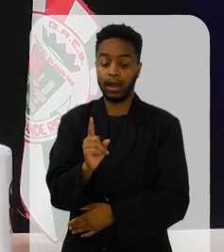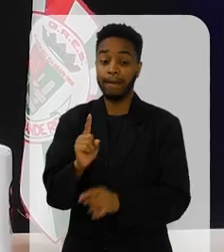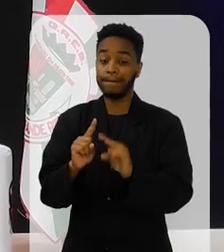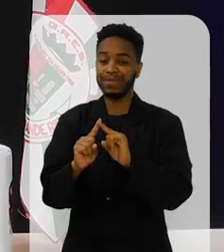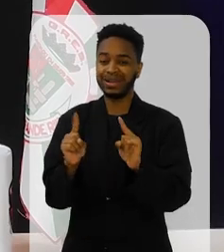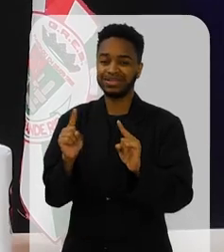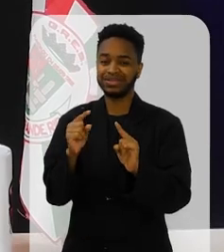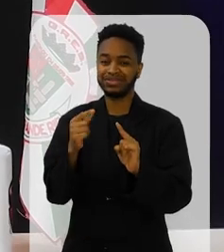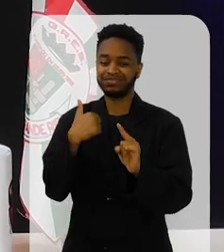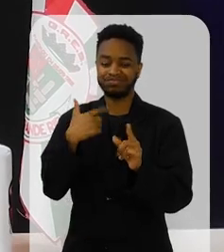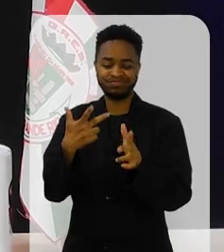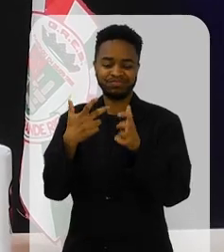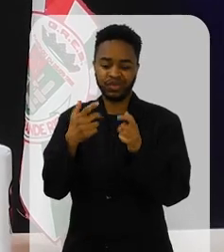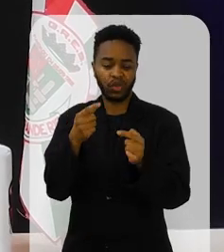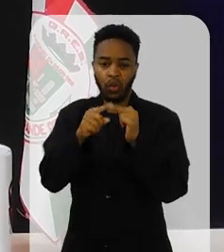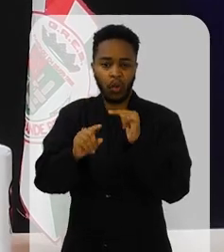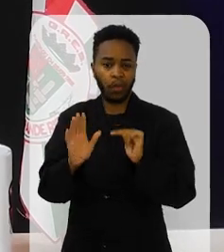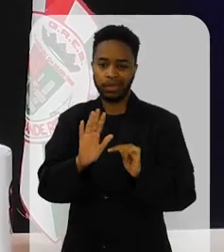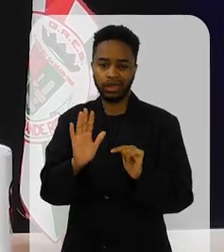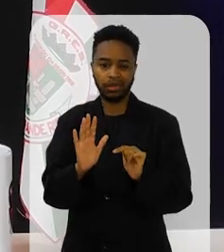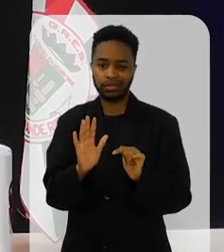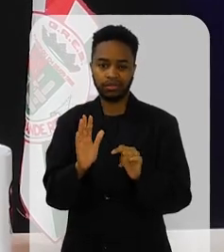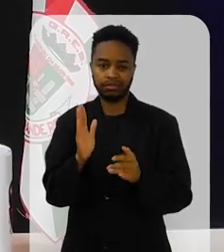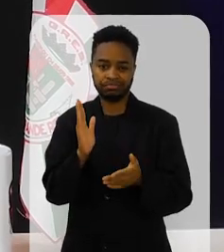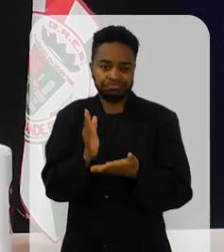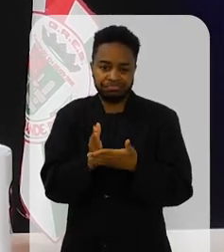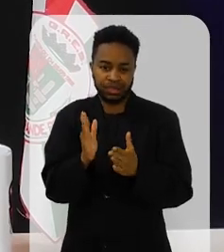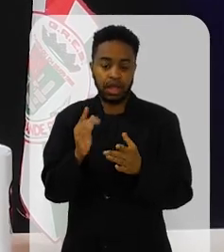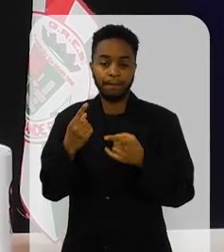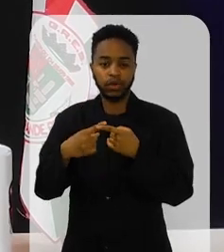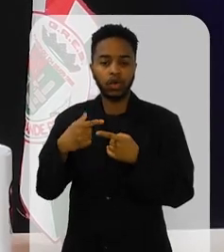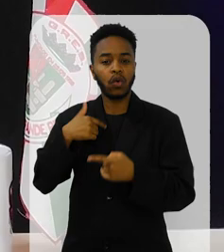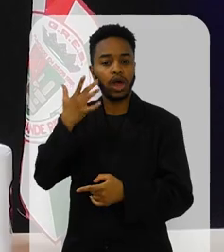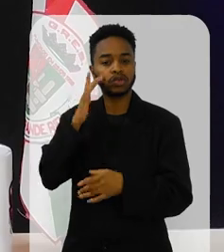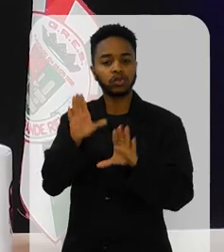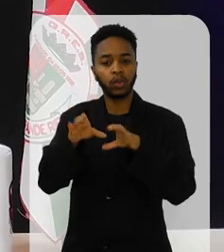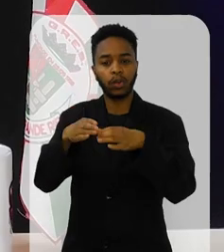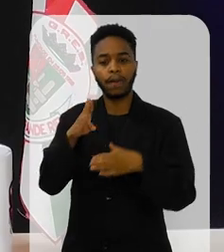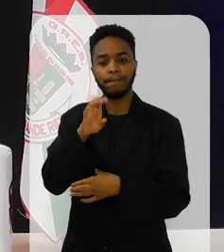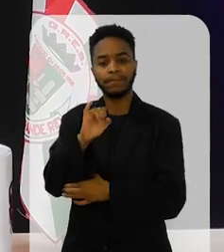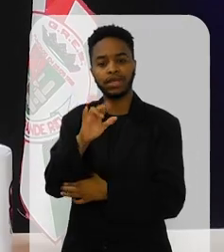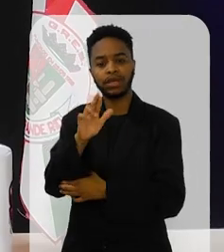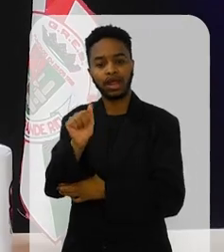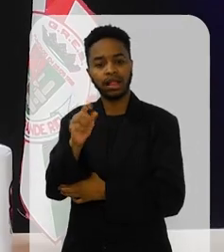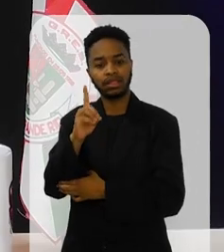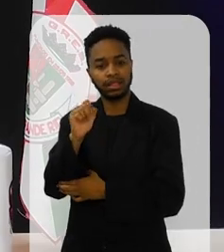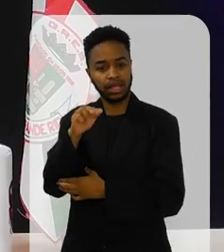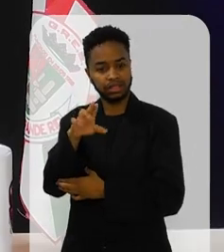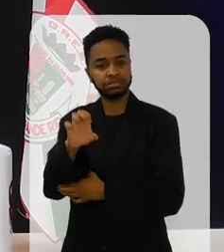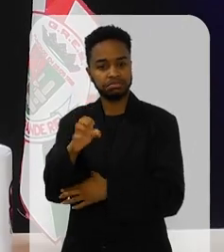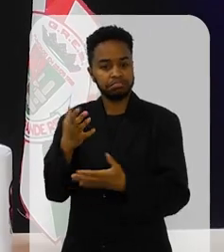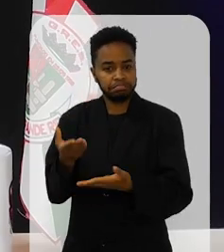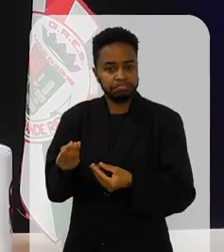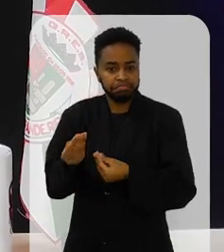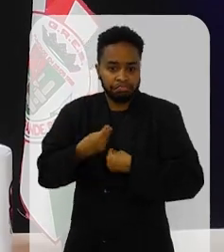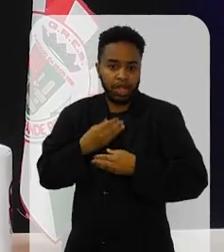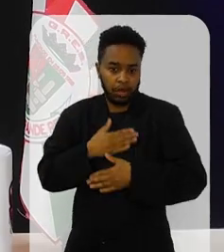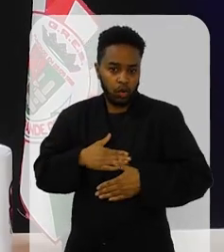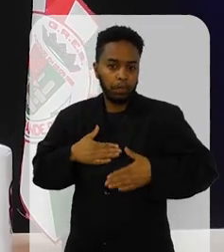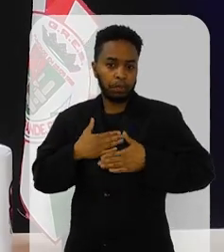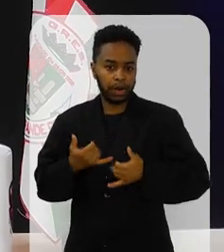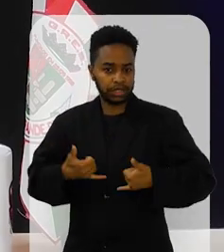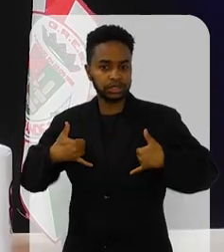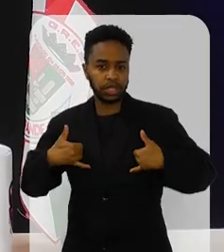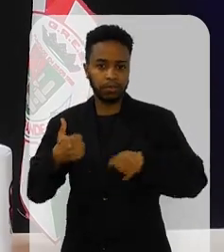carnavalesco. Mas eu não me vejo mais assim, entendeu? Eu acho que o grupo Biradense em si, ele me realiza profissionalmente. Eu não